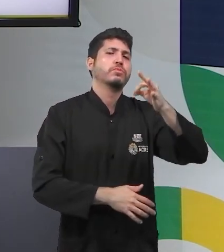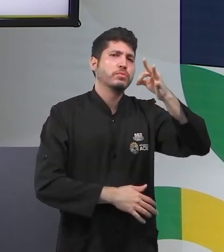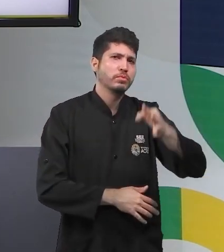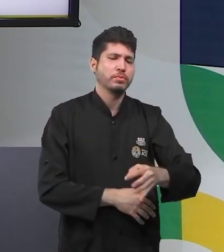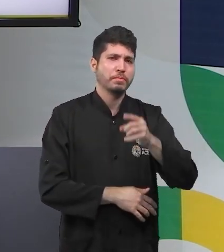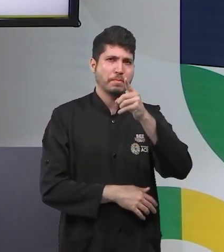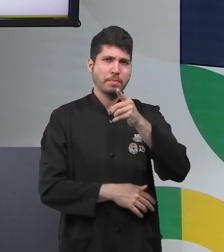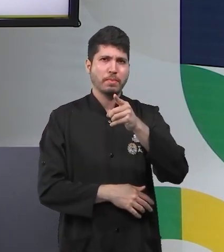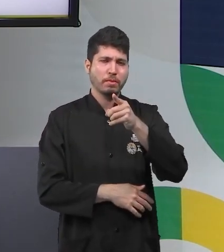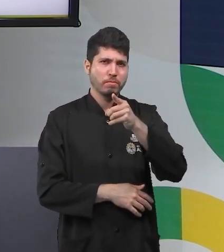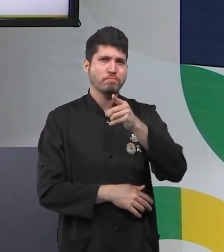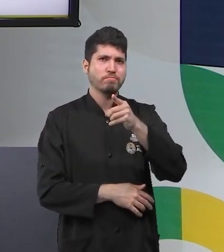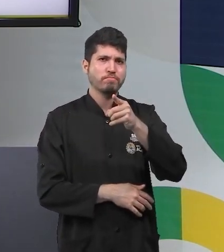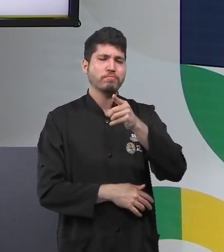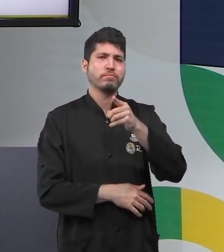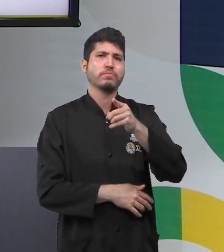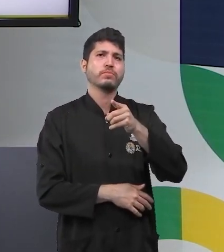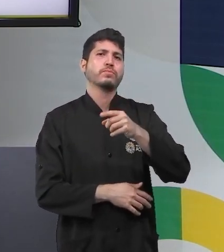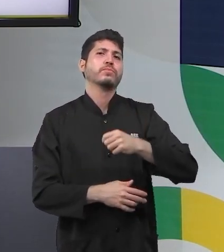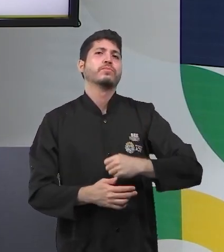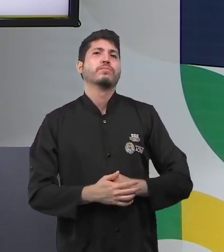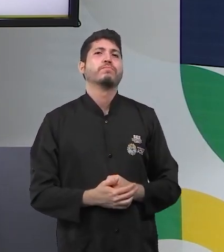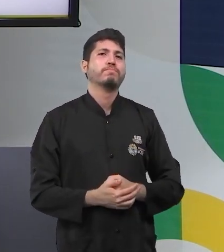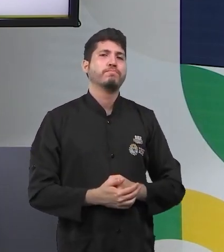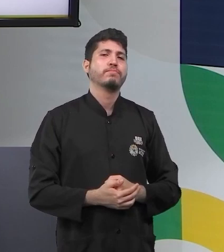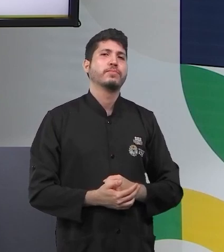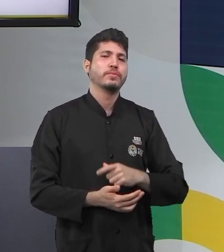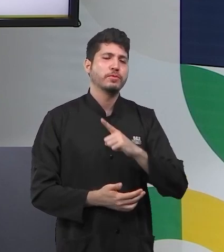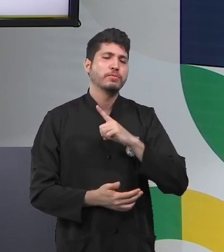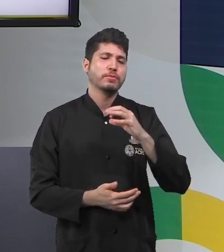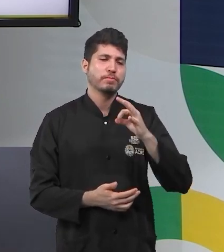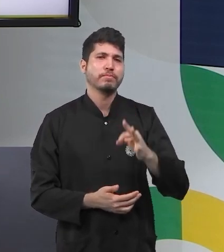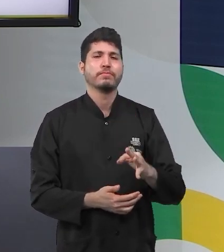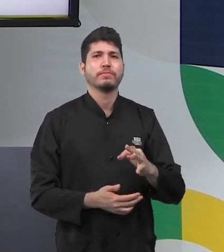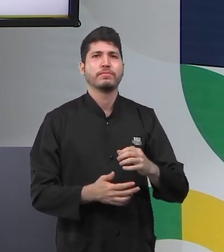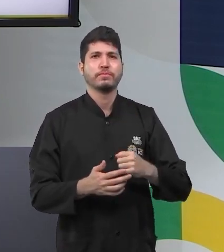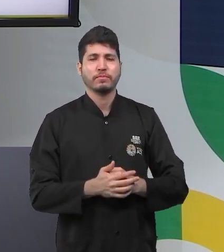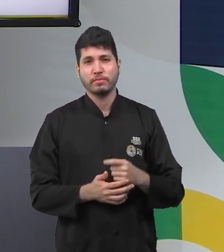você é o Brasil. E você se compreender, compreender